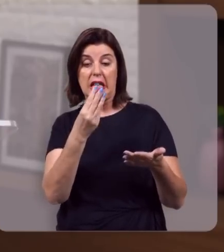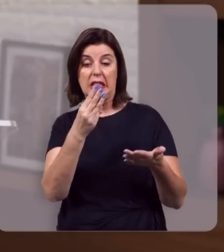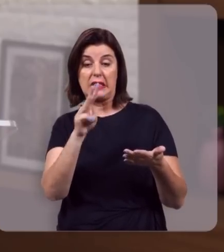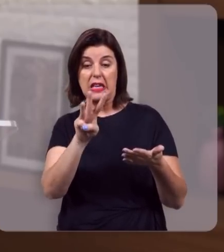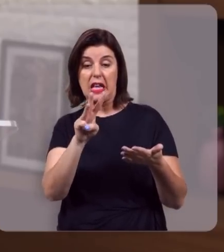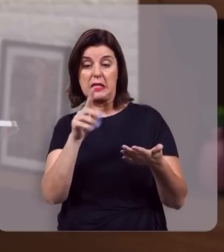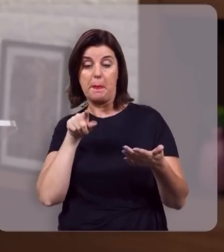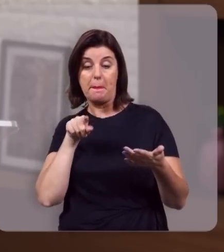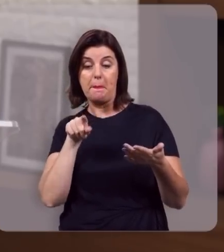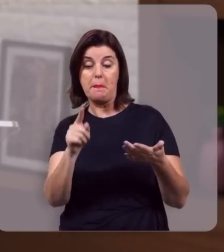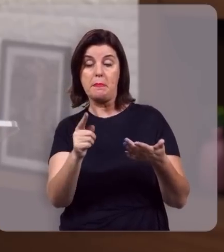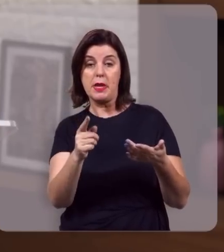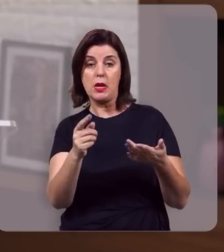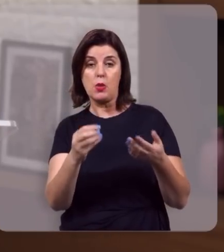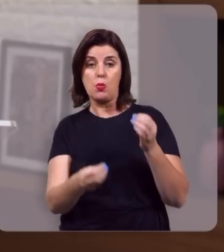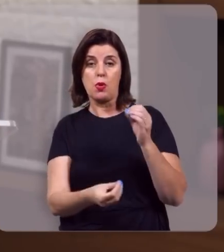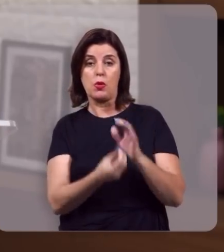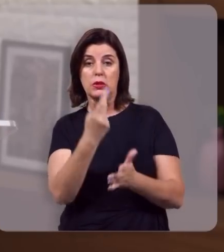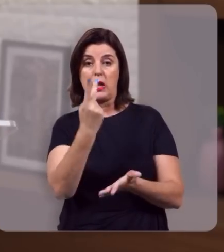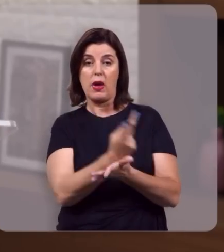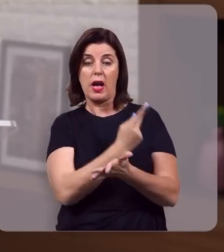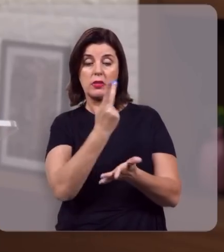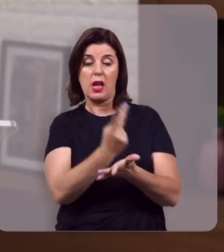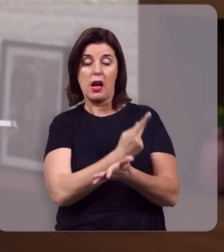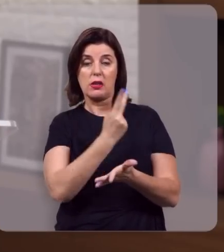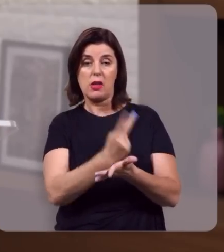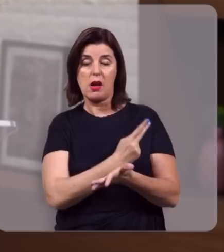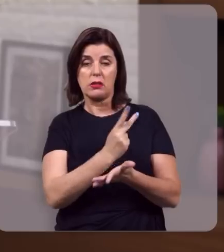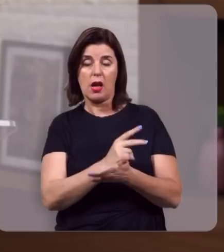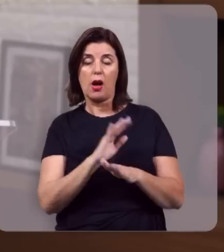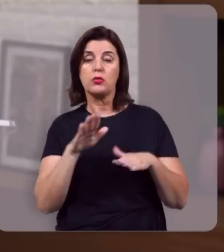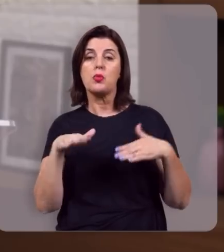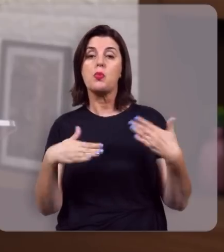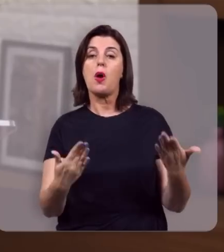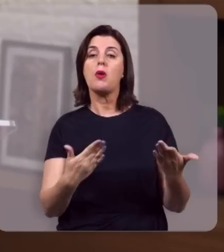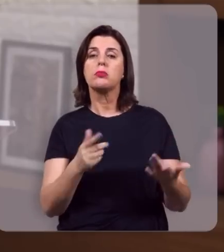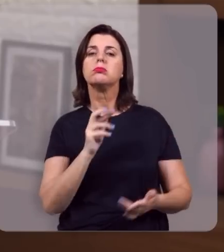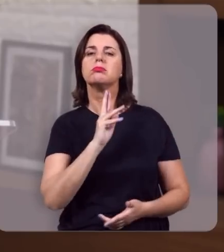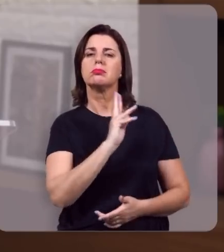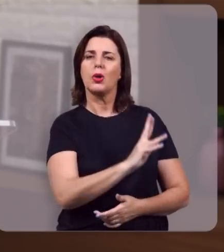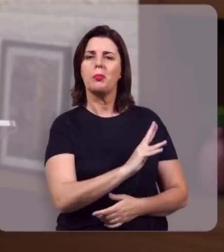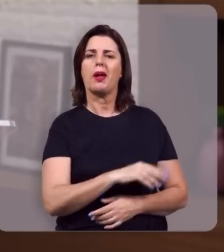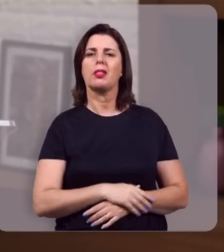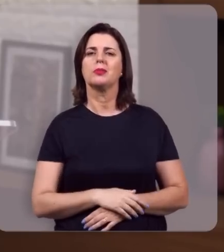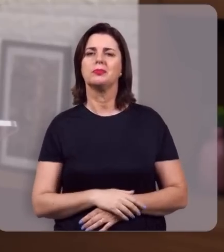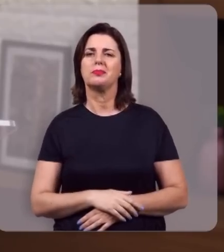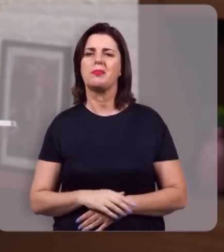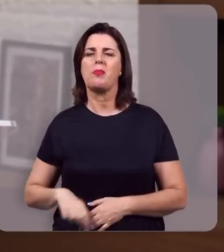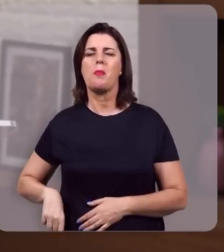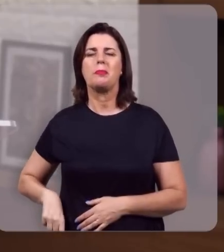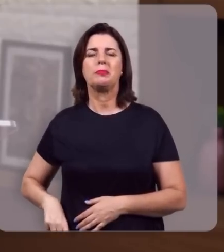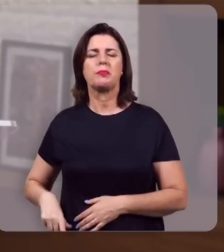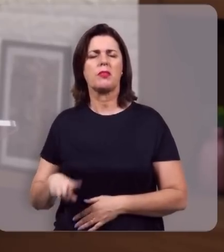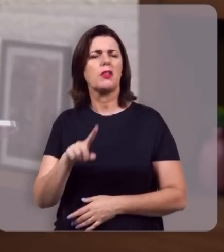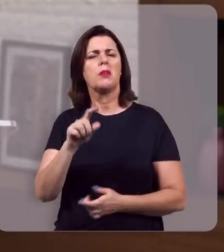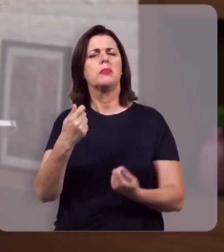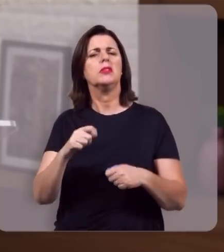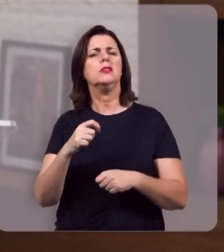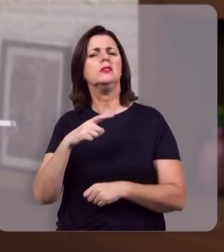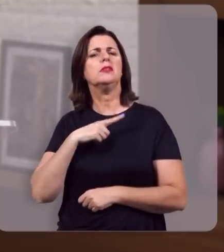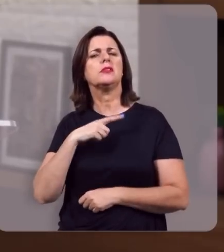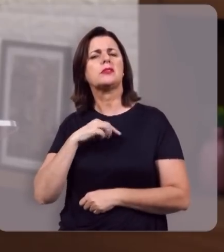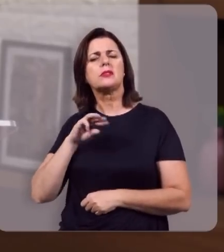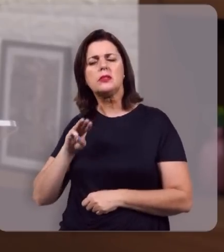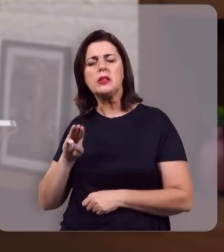da lei. Qual seria a condição dele? Você responderia, culpado. Mas você não precisaria de